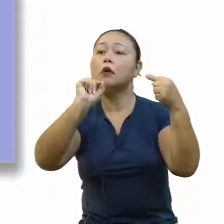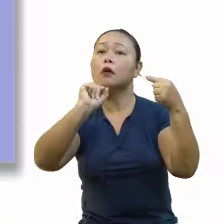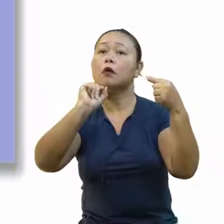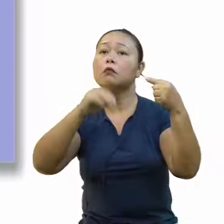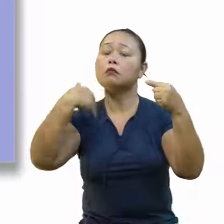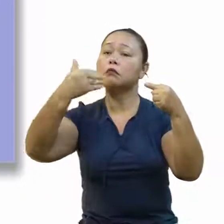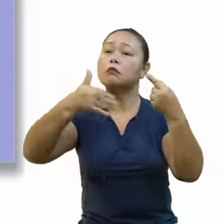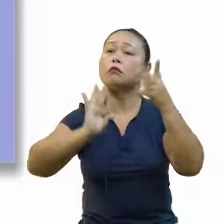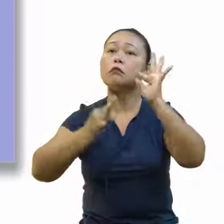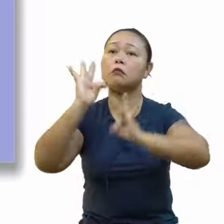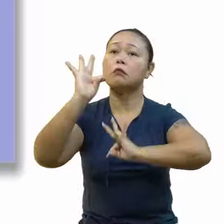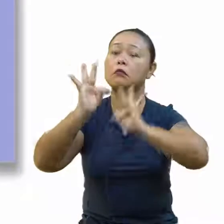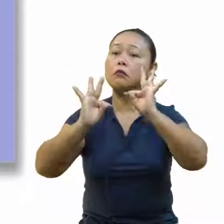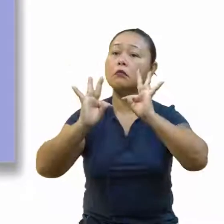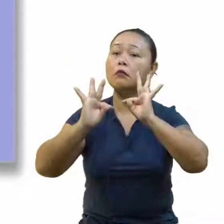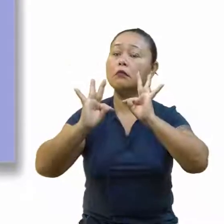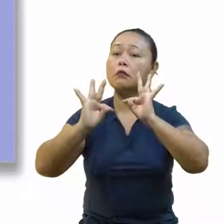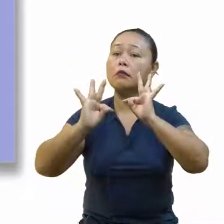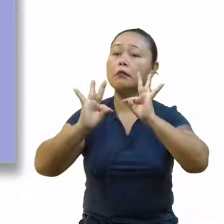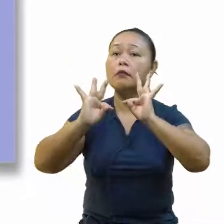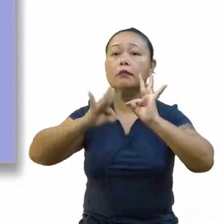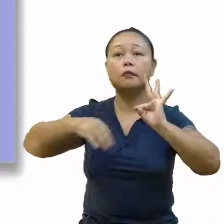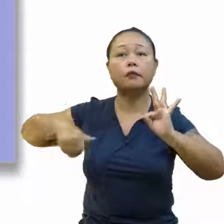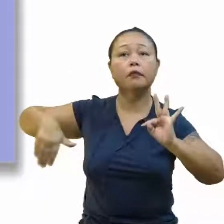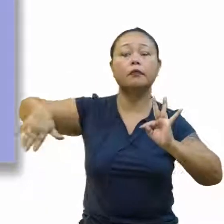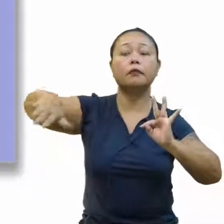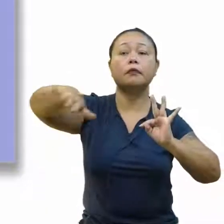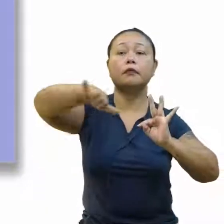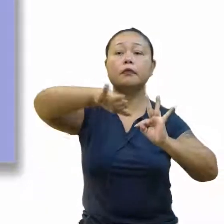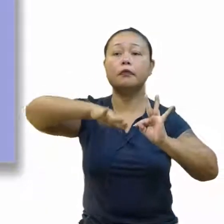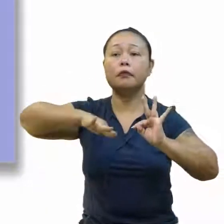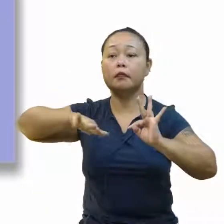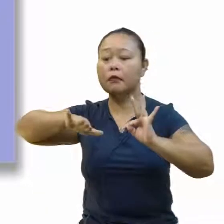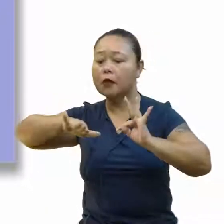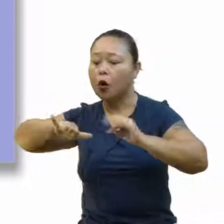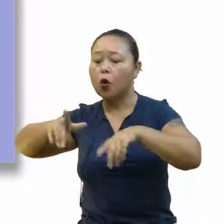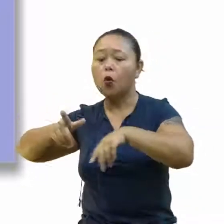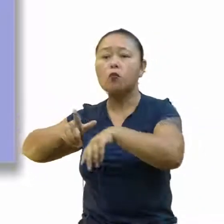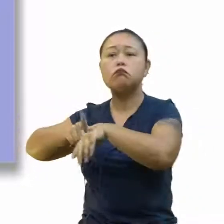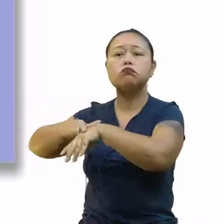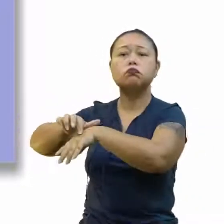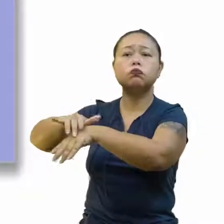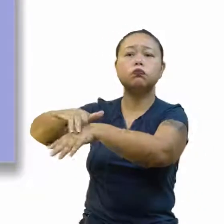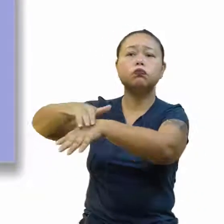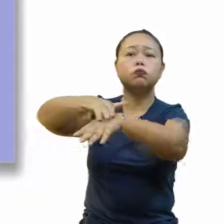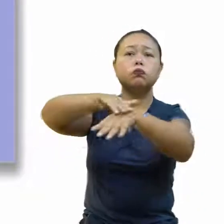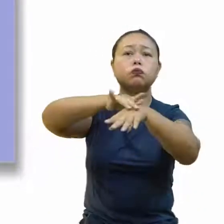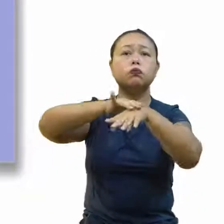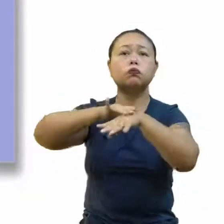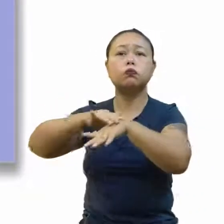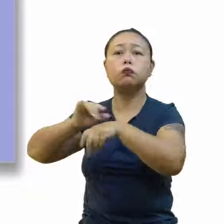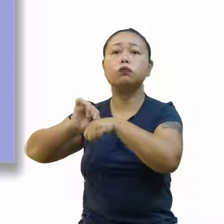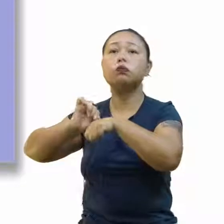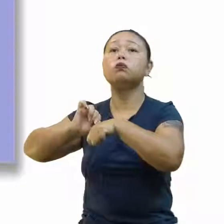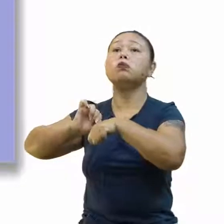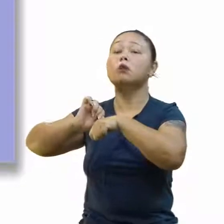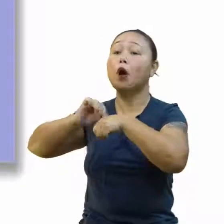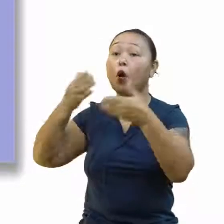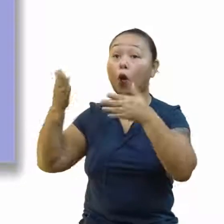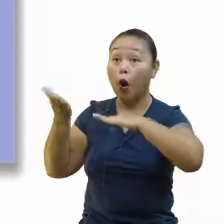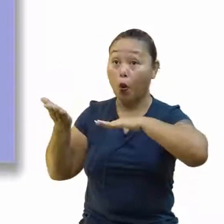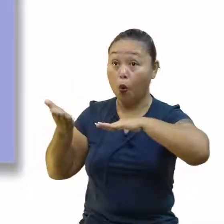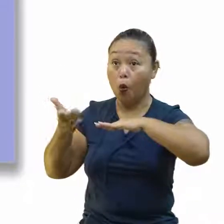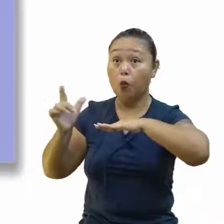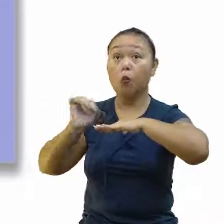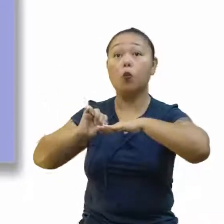avanço tecnológico e o cenário epidemiológico das doenças contemporâneas. Anota